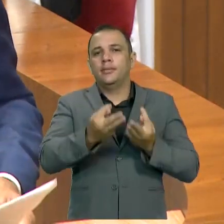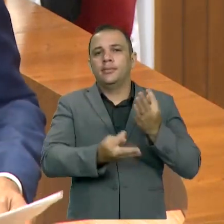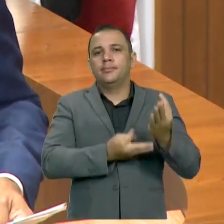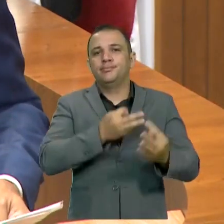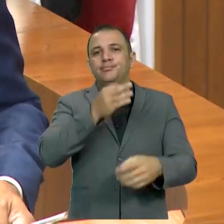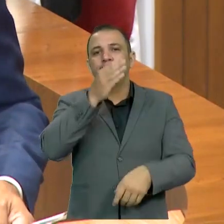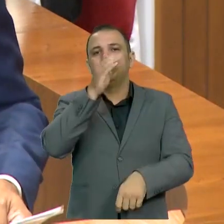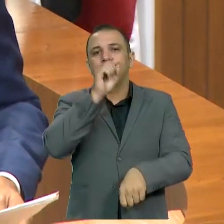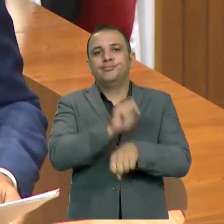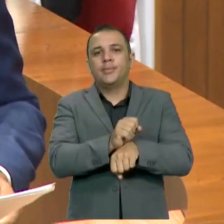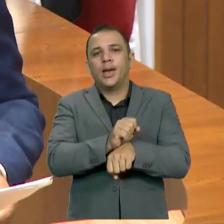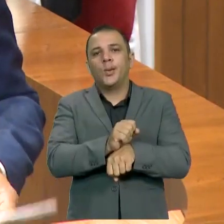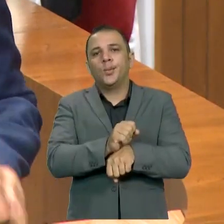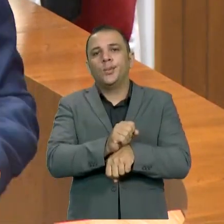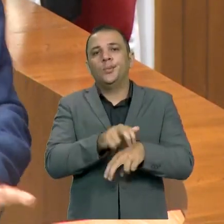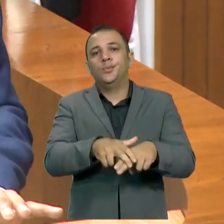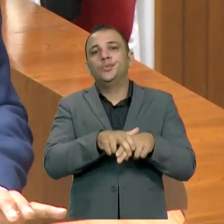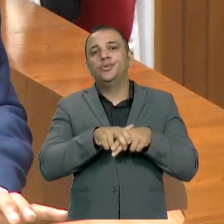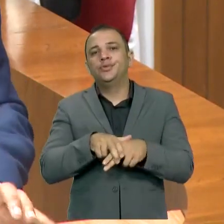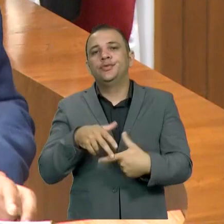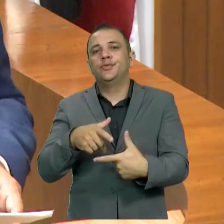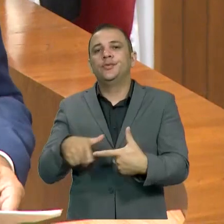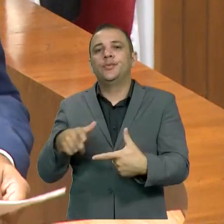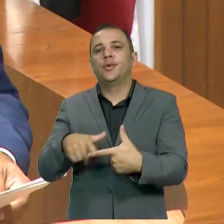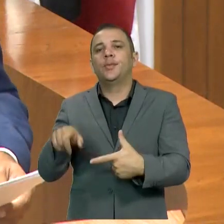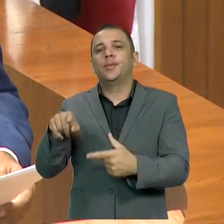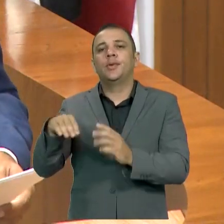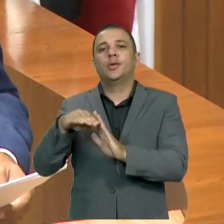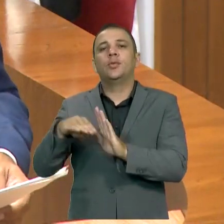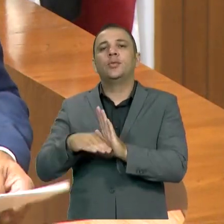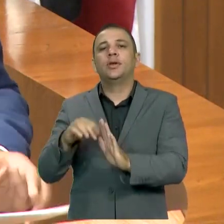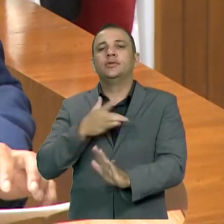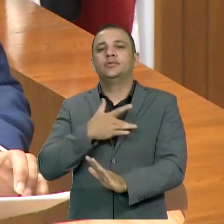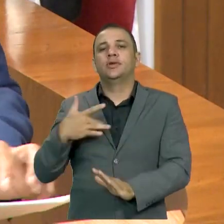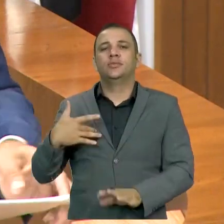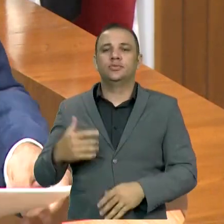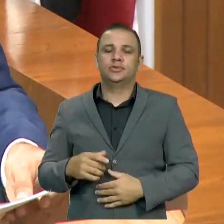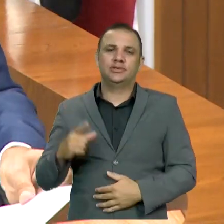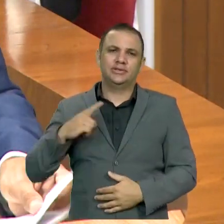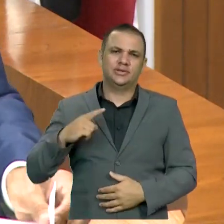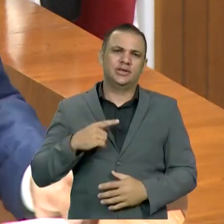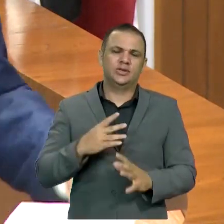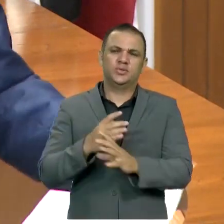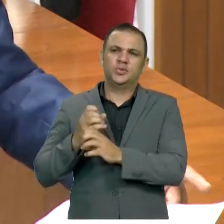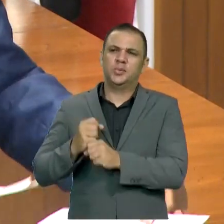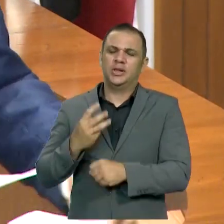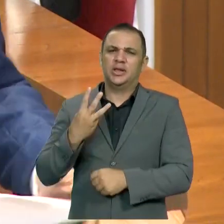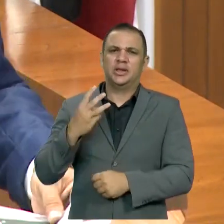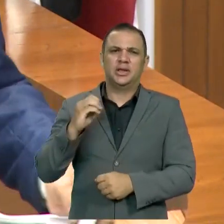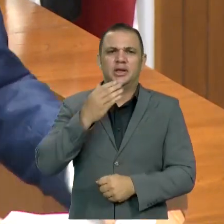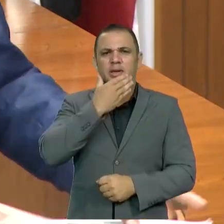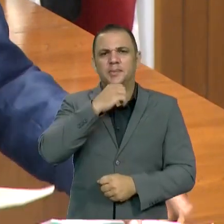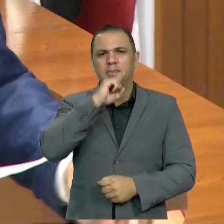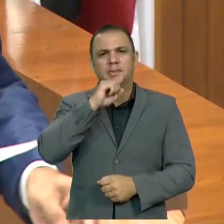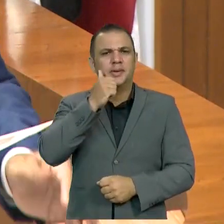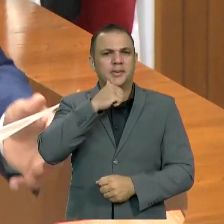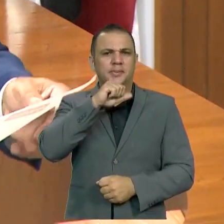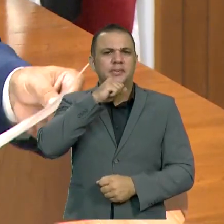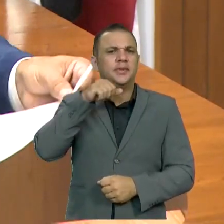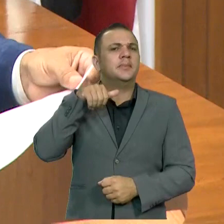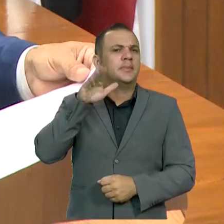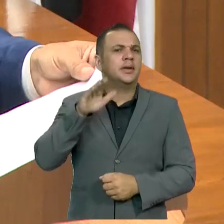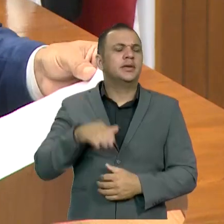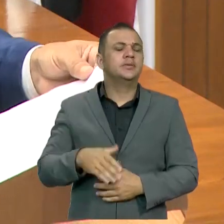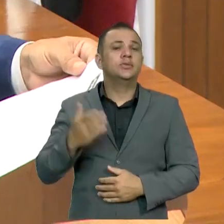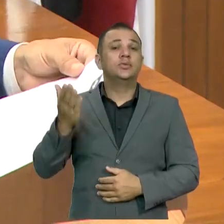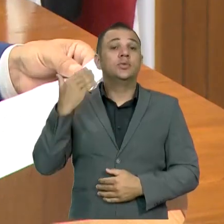Inclusive, são mais de 30 pais que tem reclamado com relação a essa situação. No último sábado receberam um